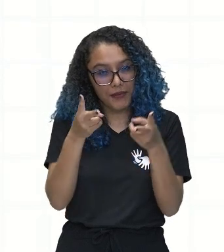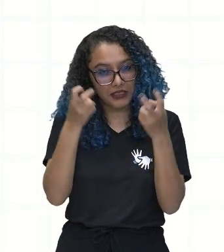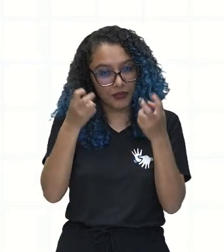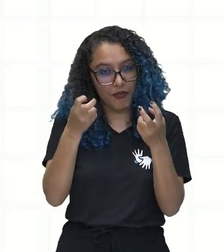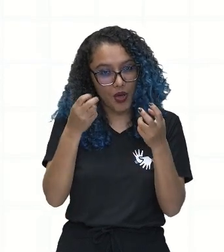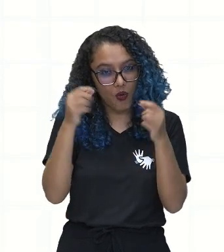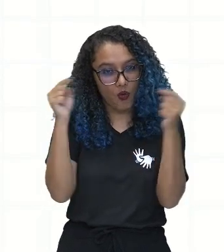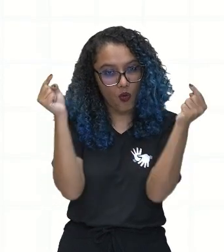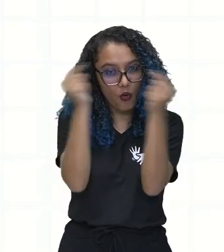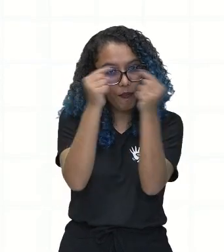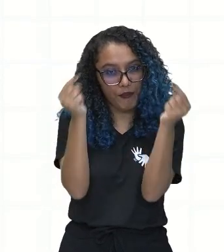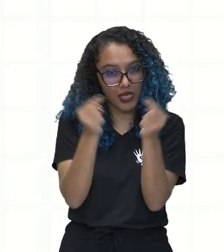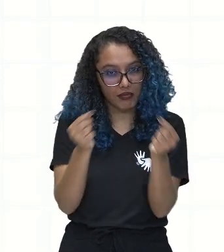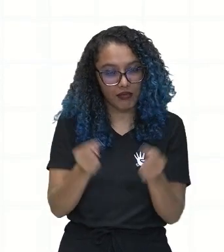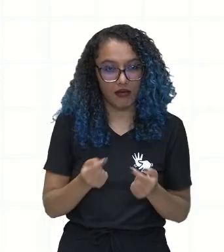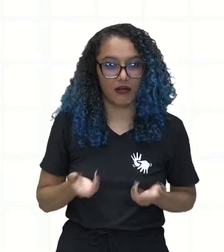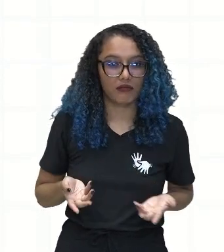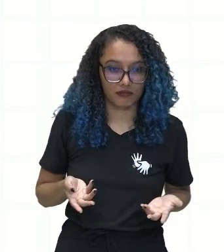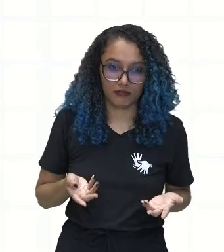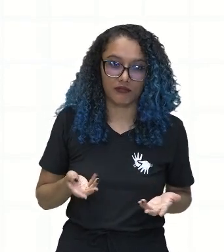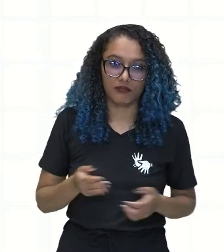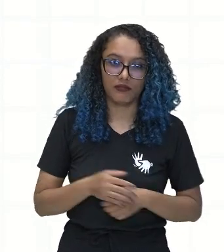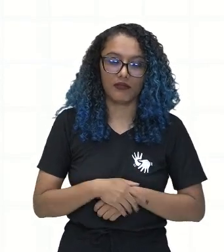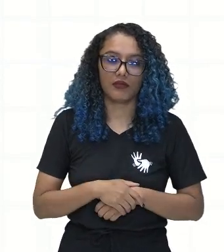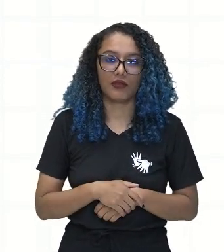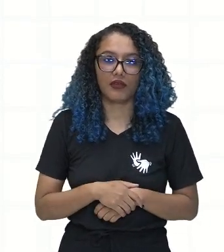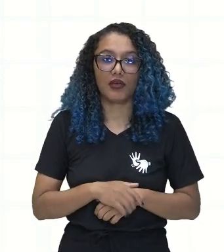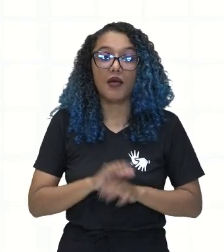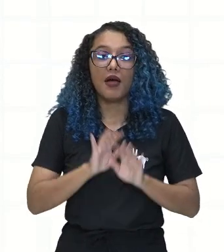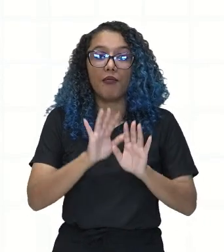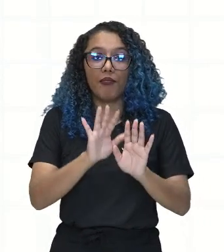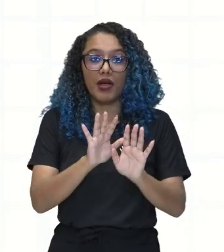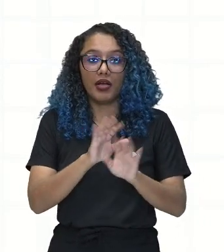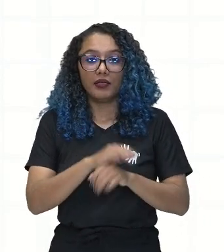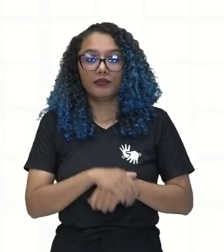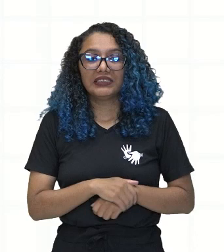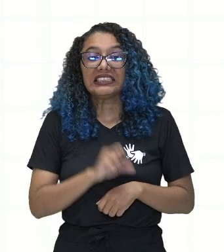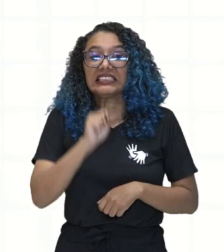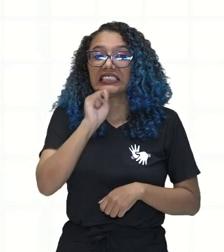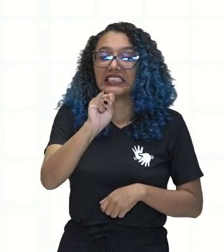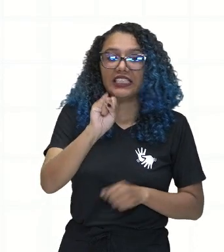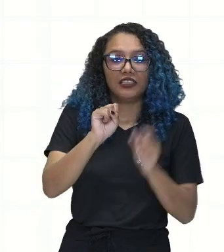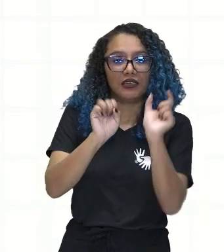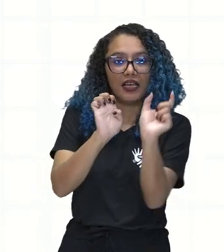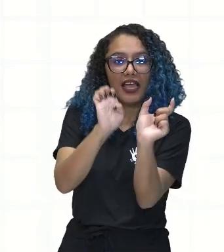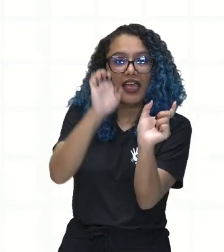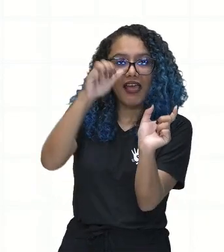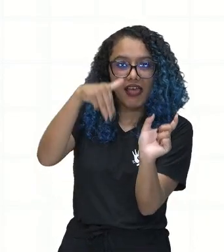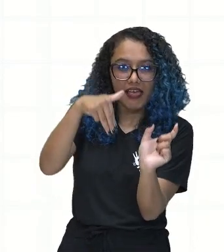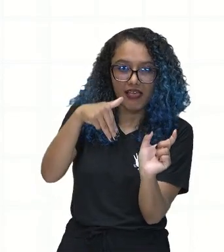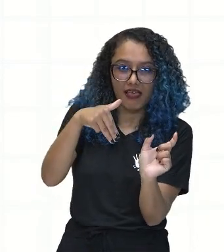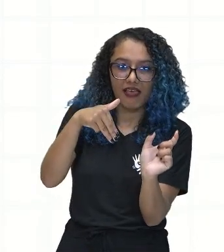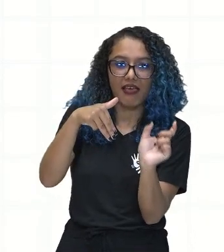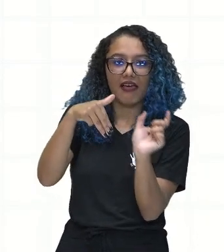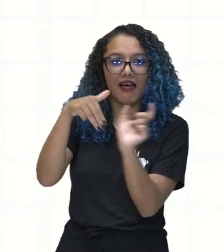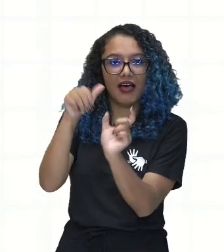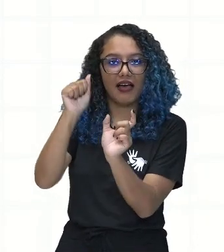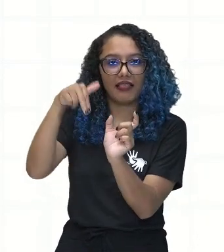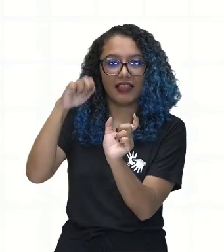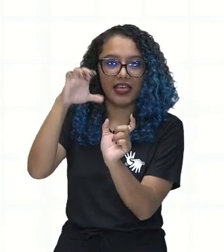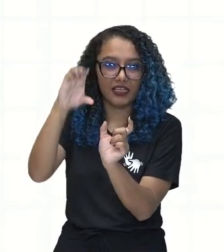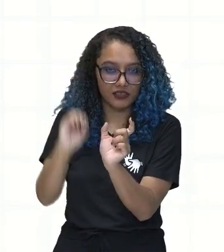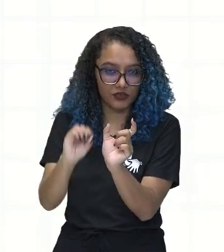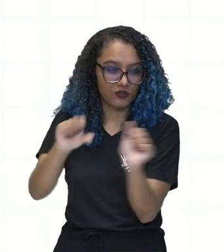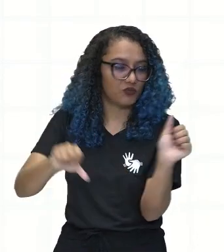ok? Porém, se tiver essa expressão em anexo, ele fica invariável, ele não vai